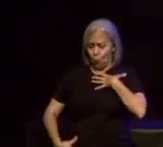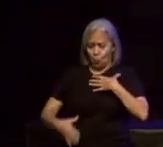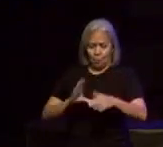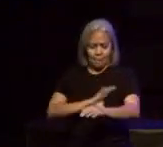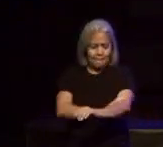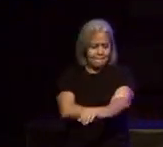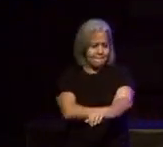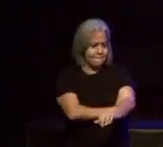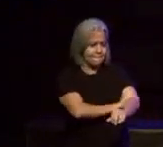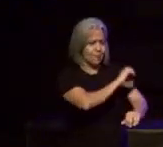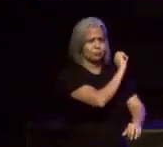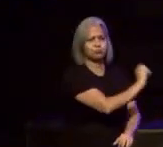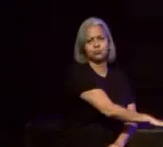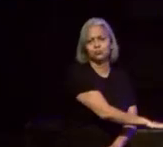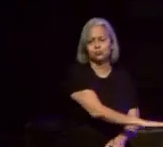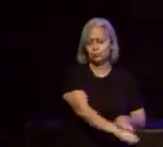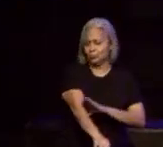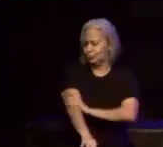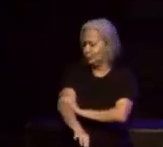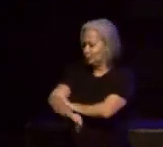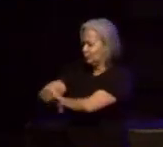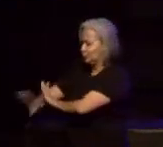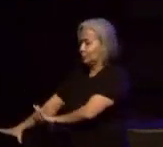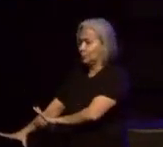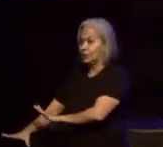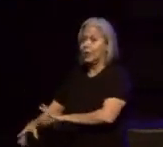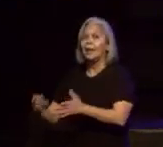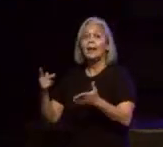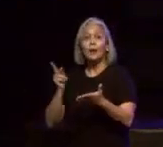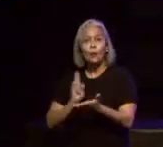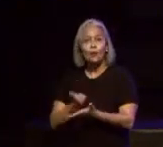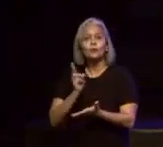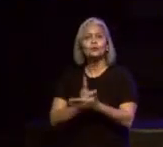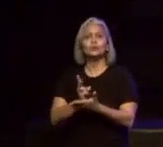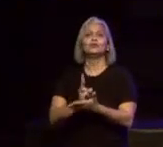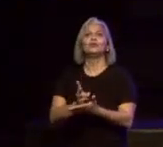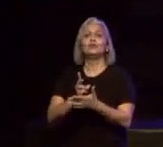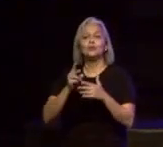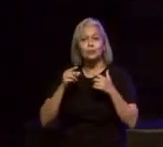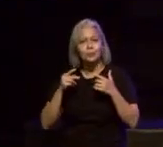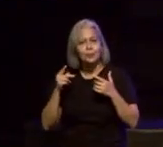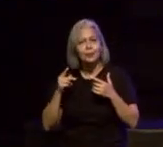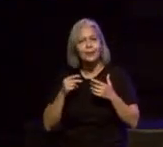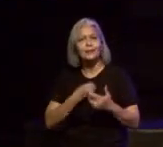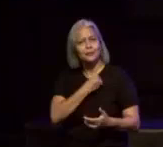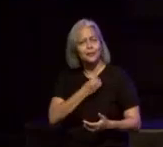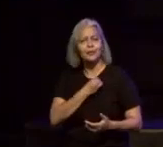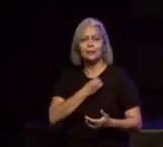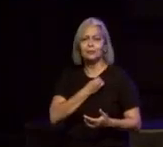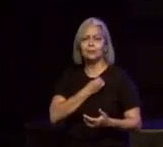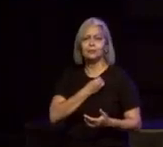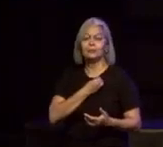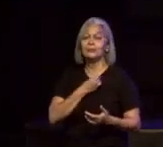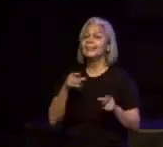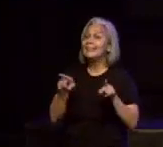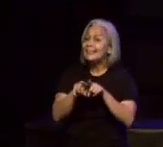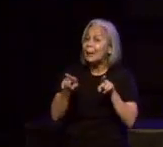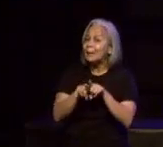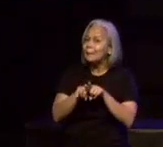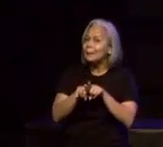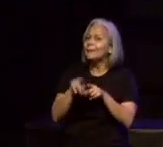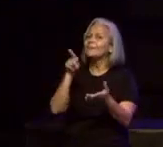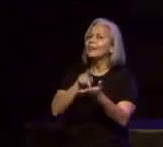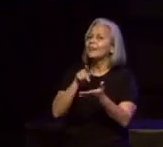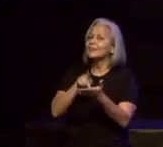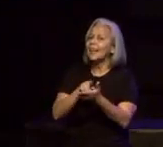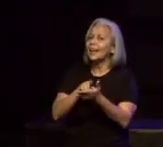desmembrado, que as suas partes funcionem fora uma da outra. E o mesmo é verdade para o corpo de